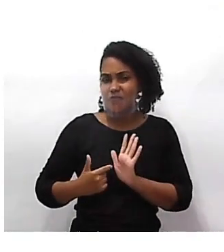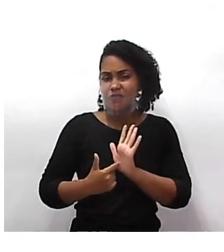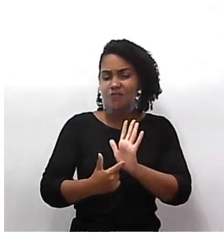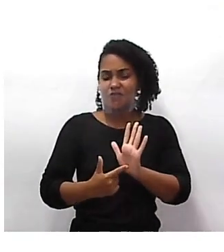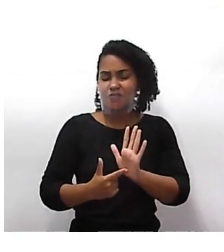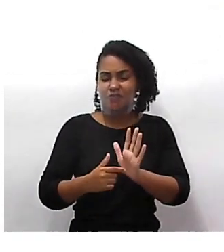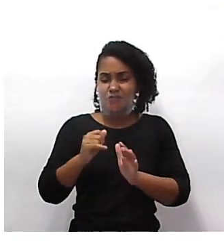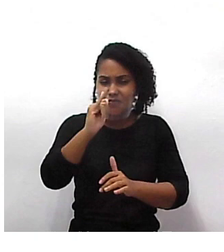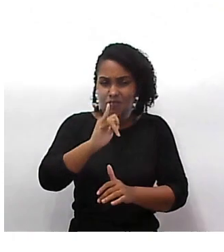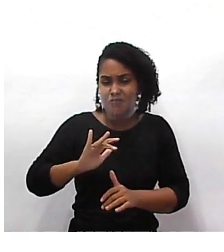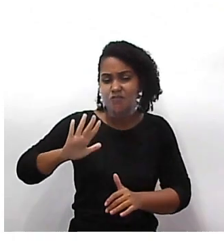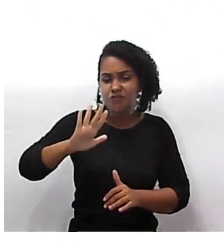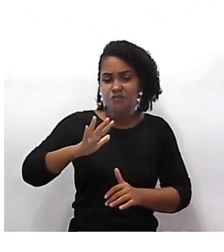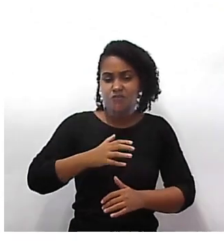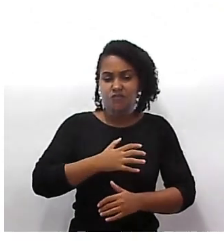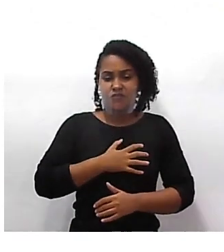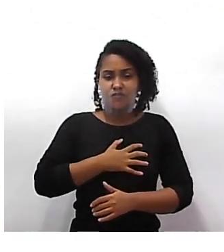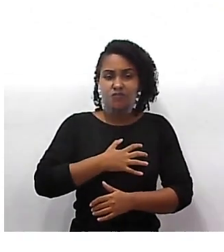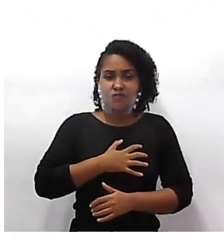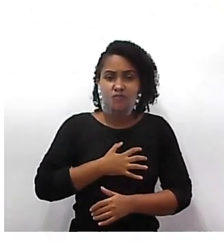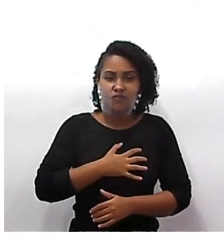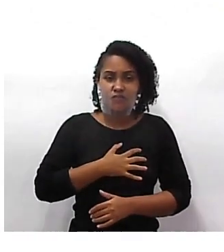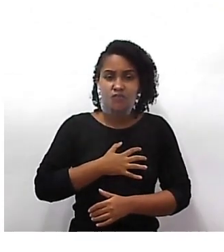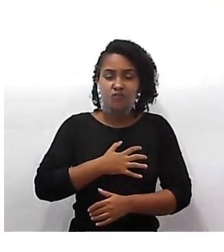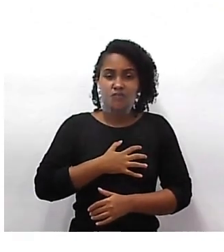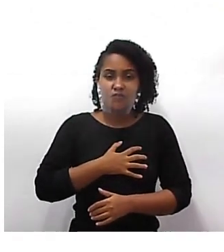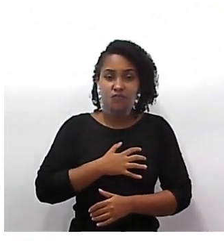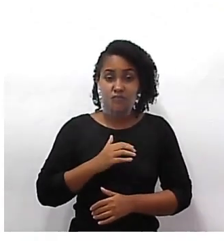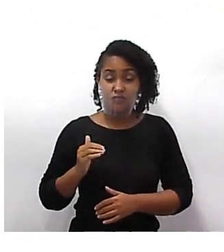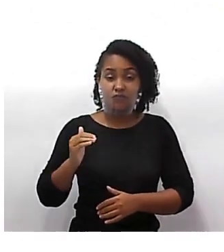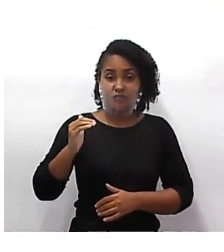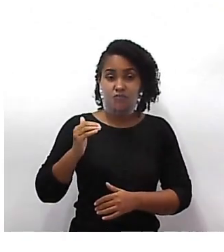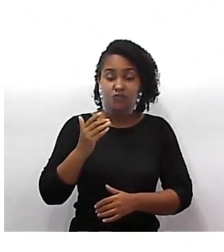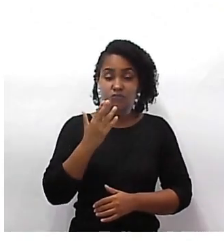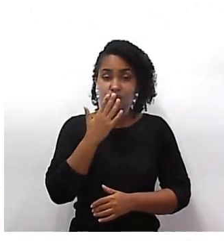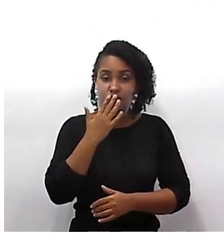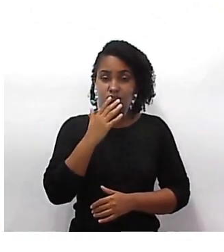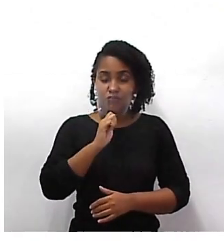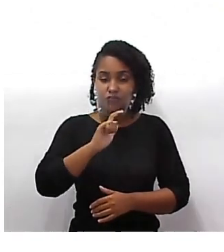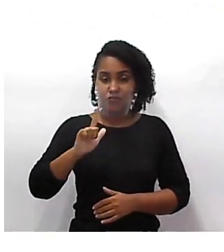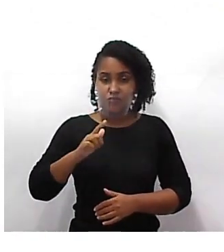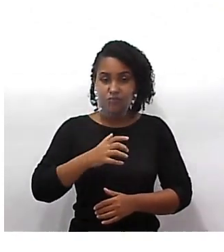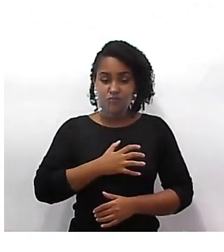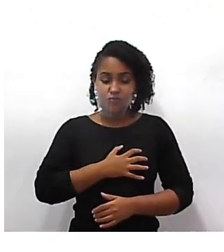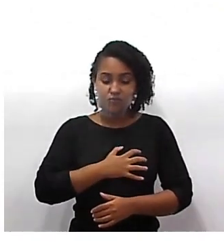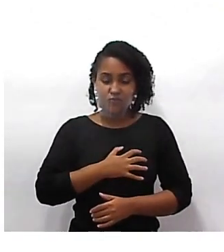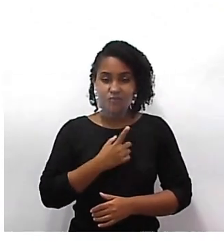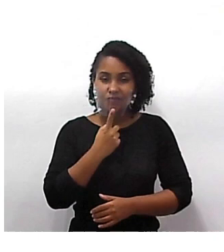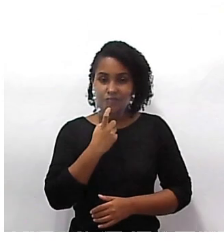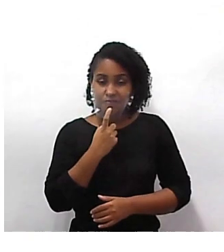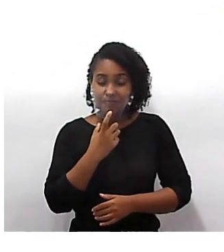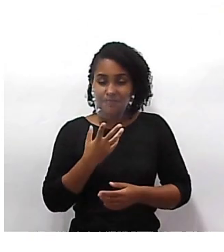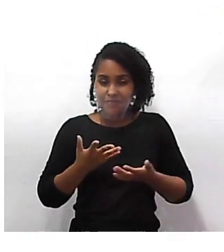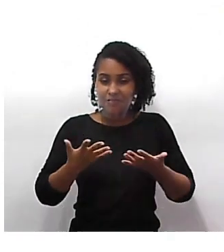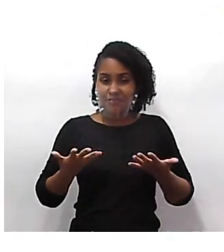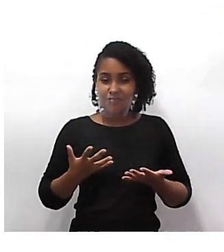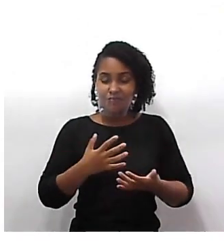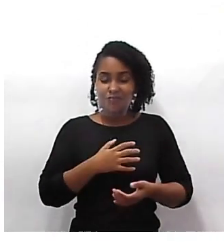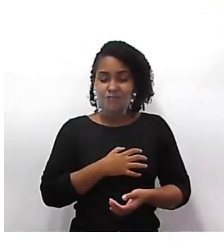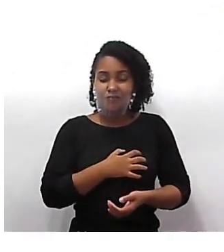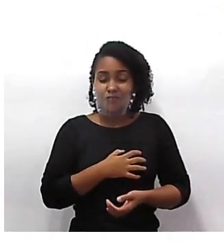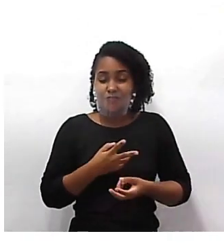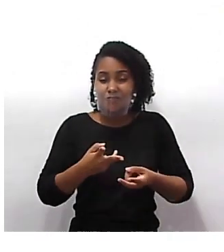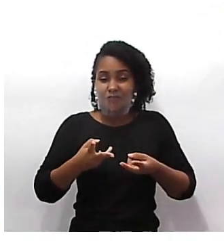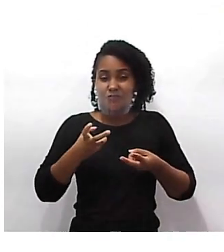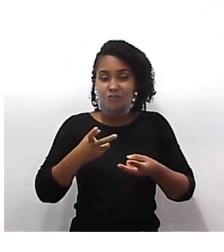a imagem de um tórax de um homem adulto na cor azul e os pulmões na cor vermelha. Nestes pulmões se encontra